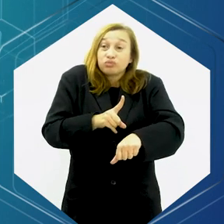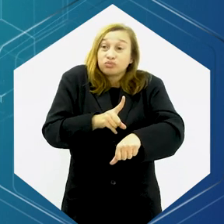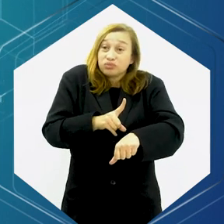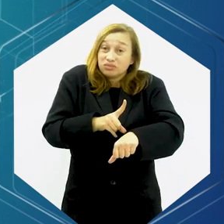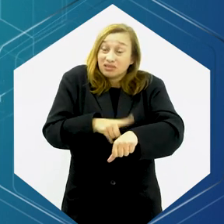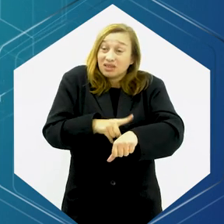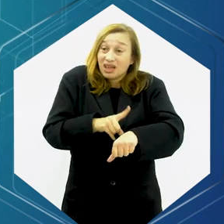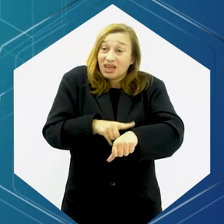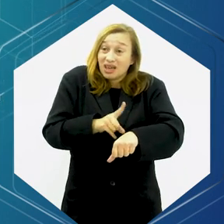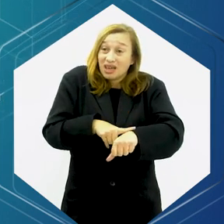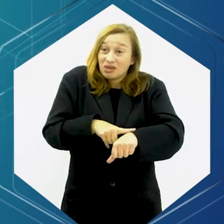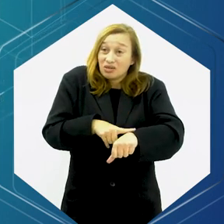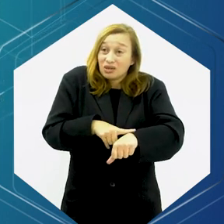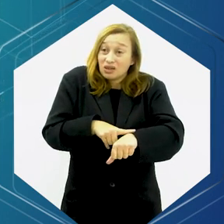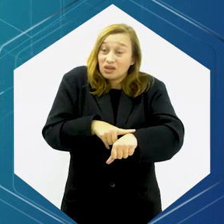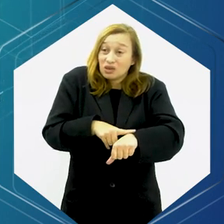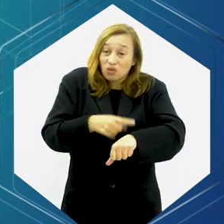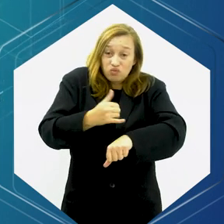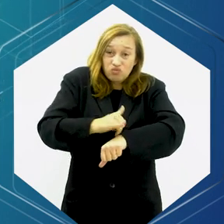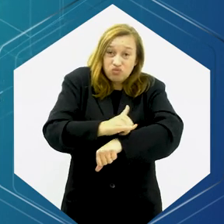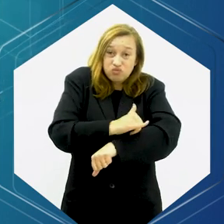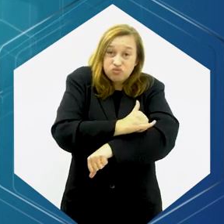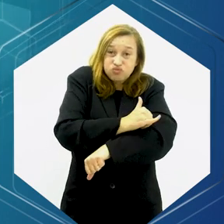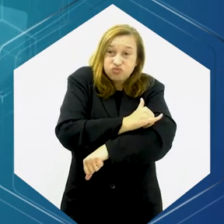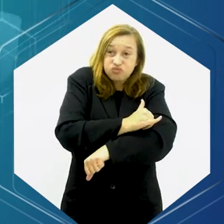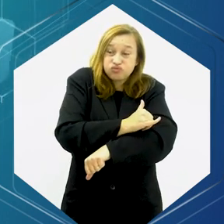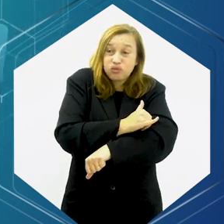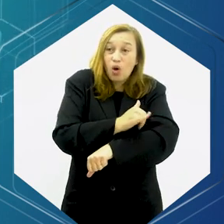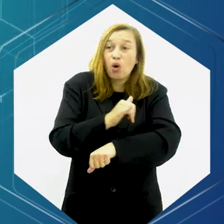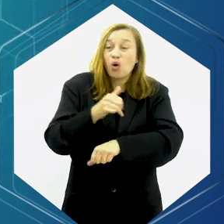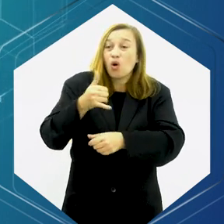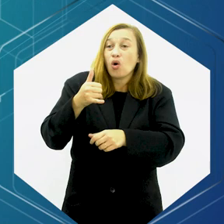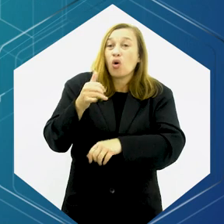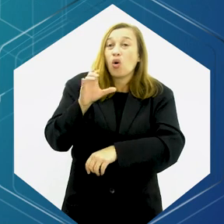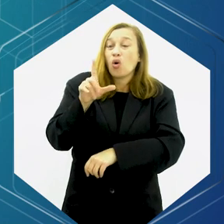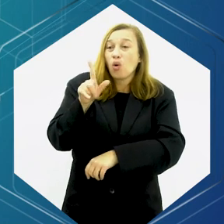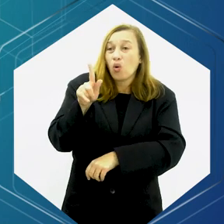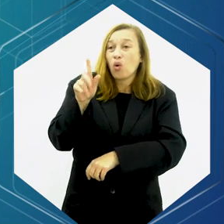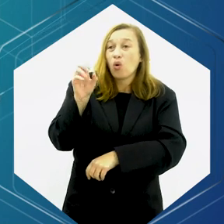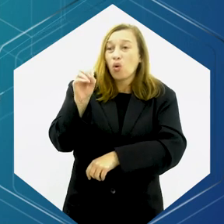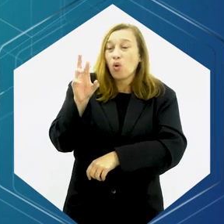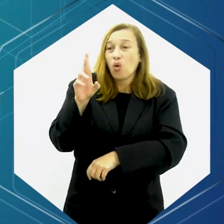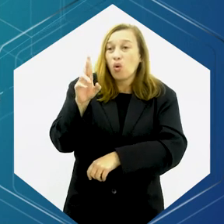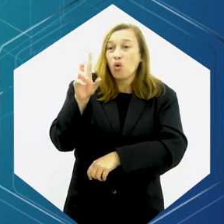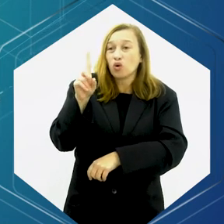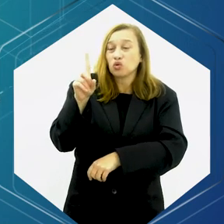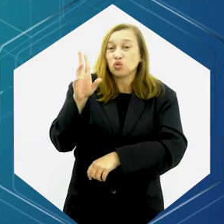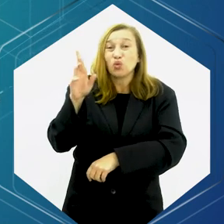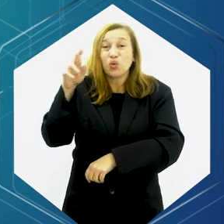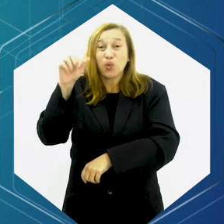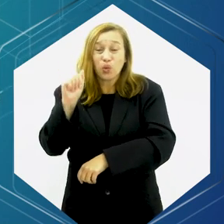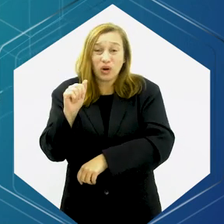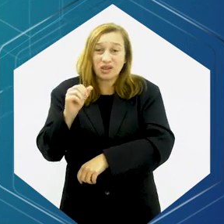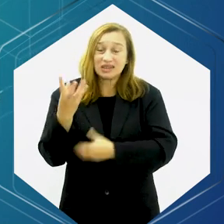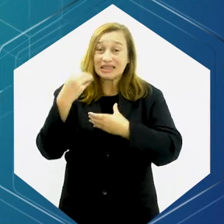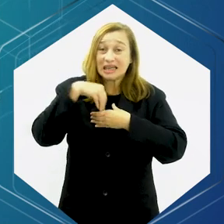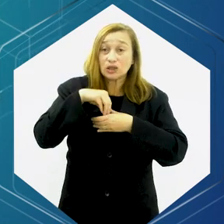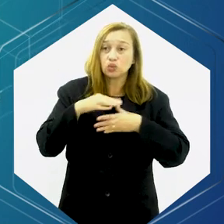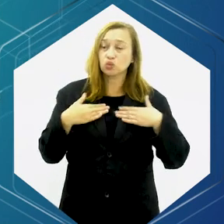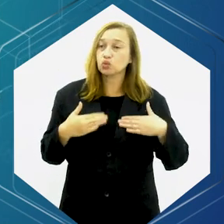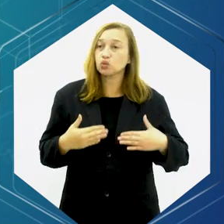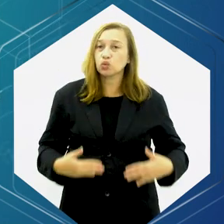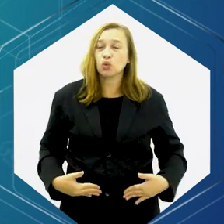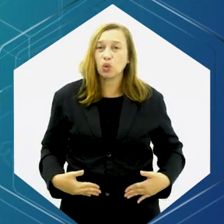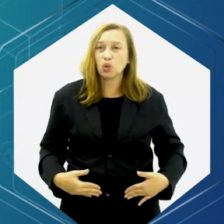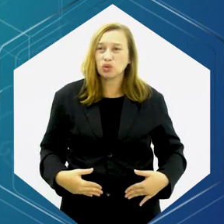exposição né da do excesso de tecido adiposo no organismo o excesso de tecido adiposo do organismo